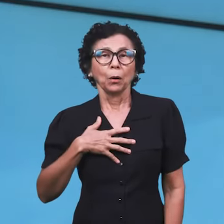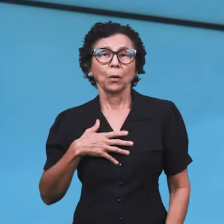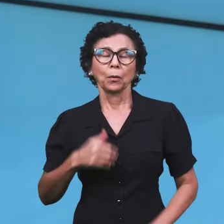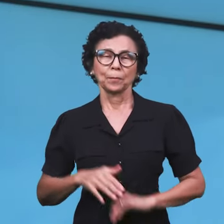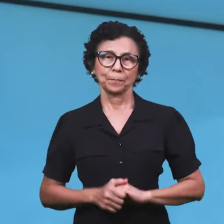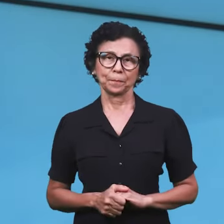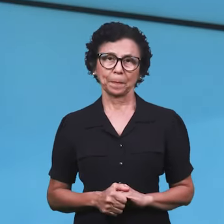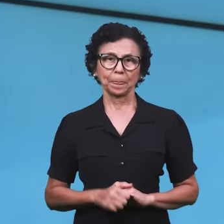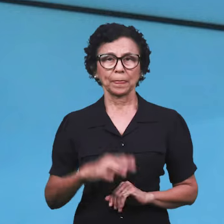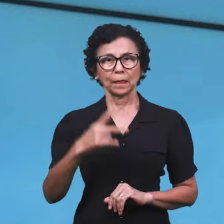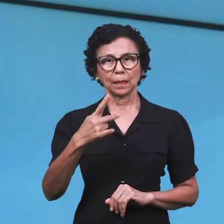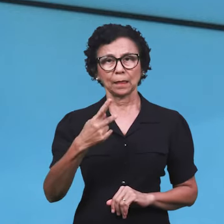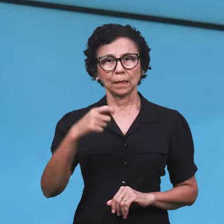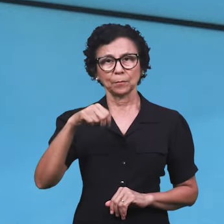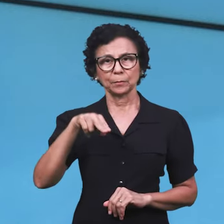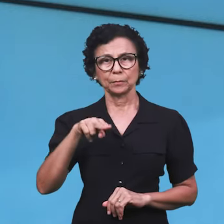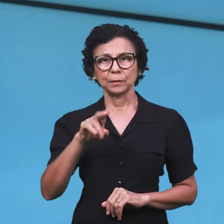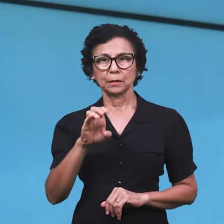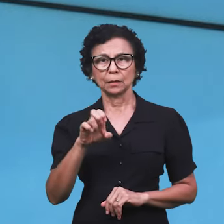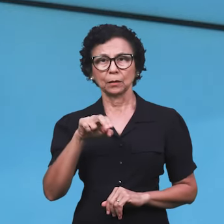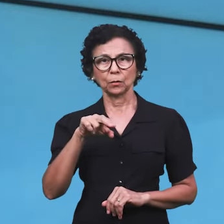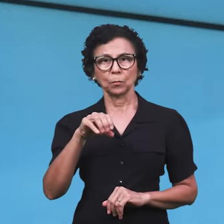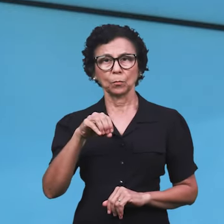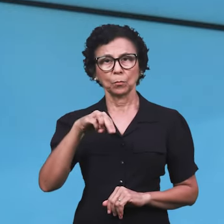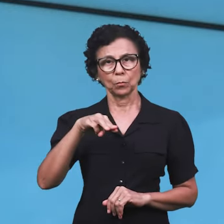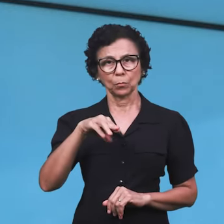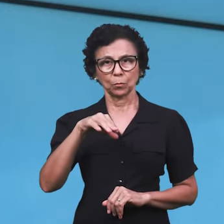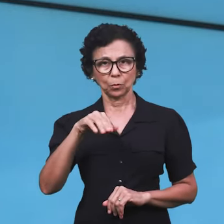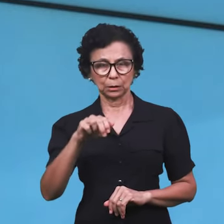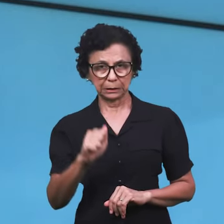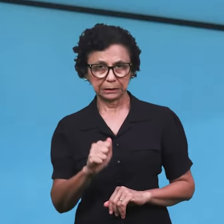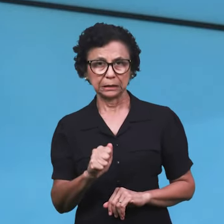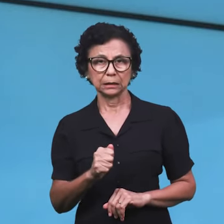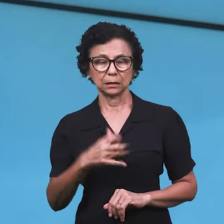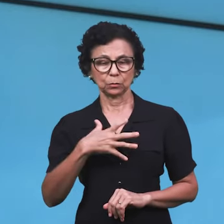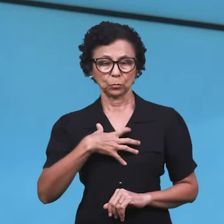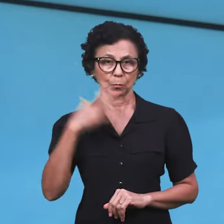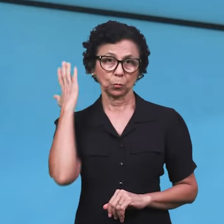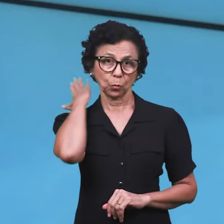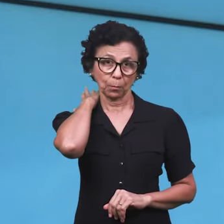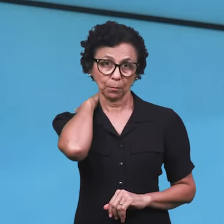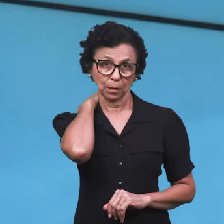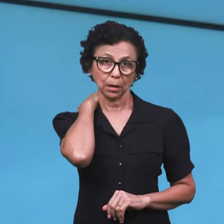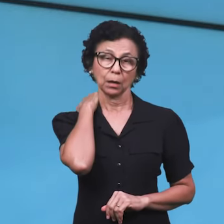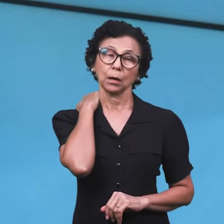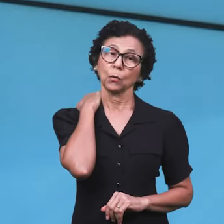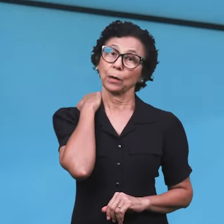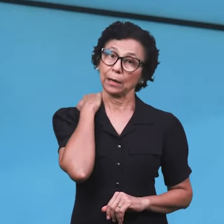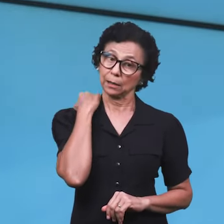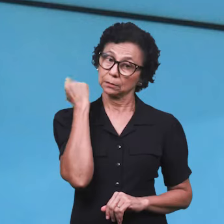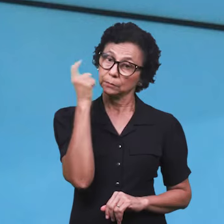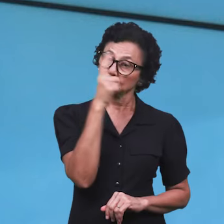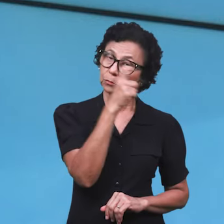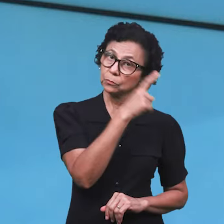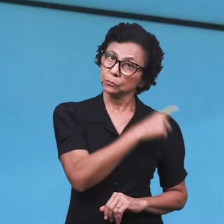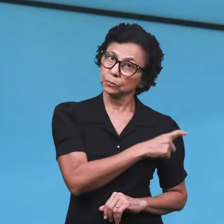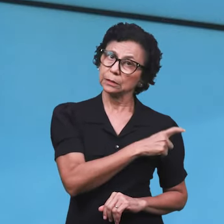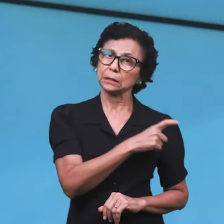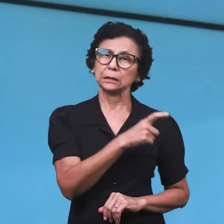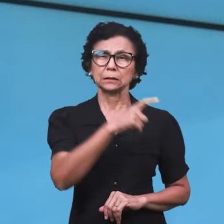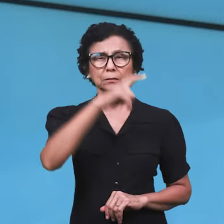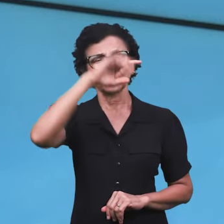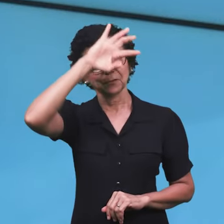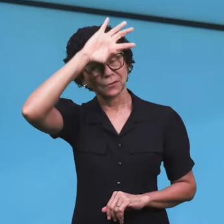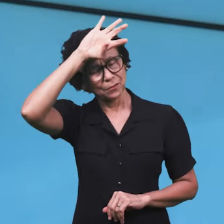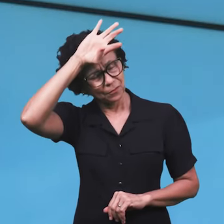na infância. A pneumonia já é uma doença onde a criança também tem um estado geral mais comprometido, ela tem febre,